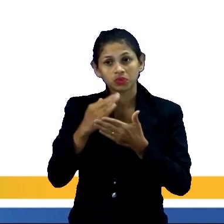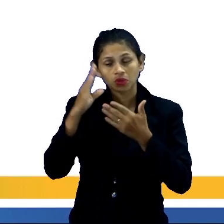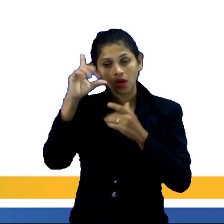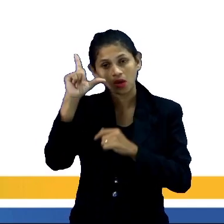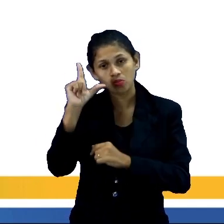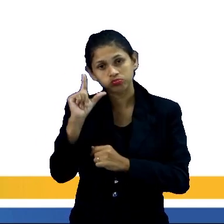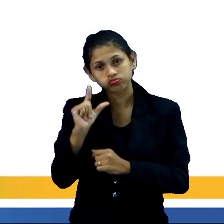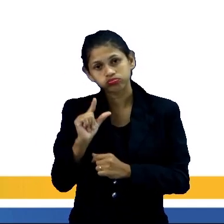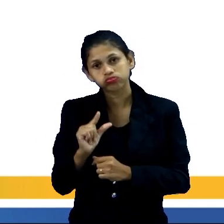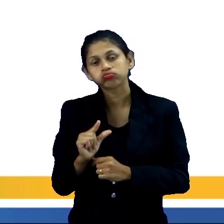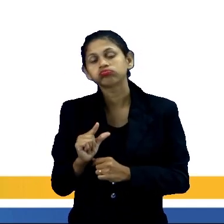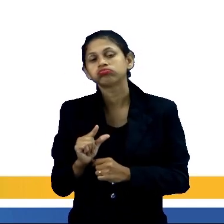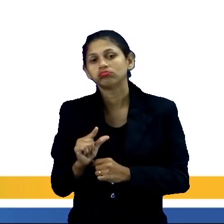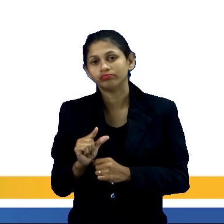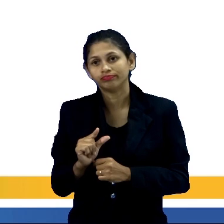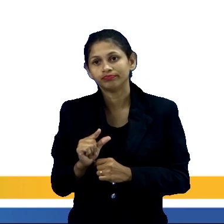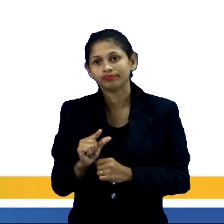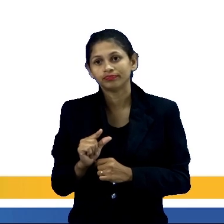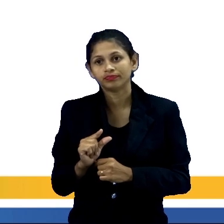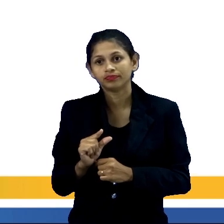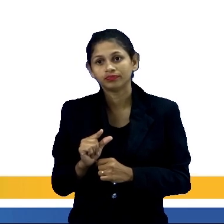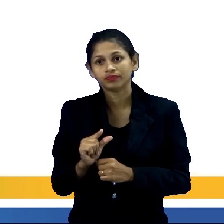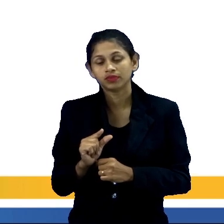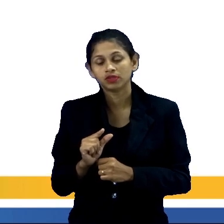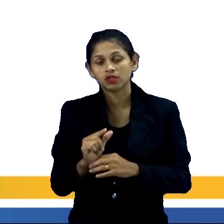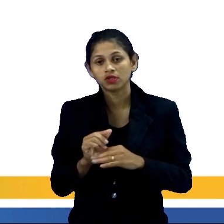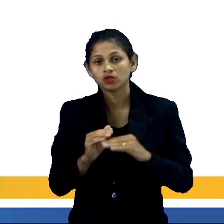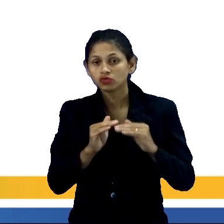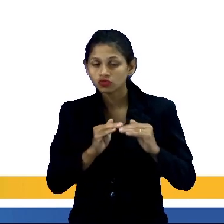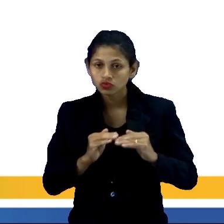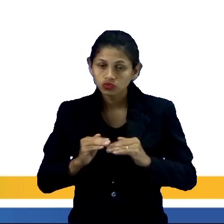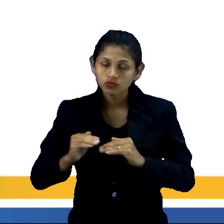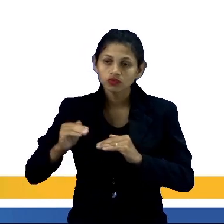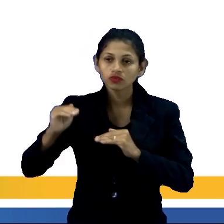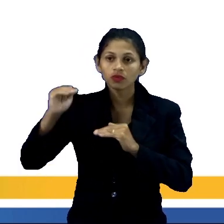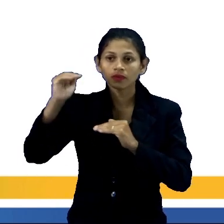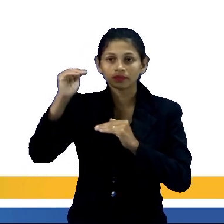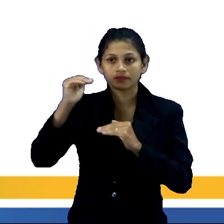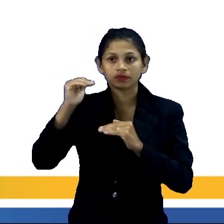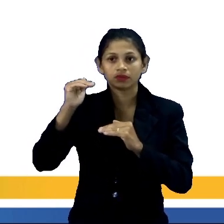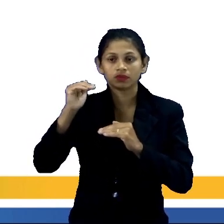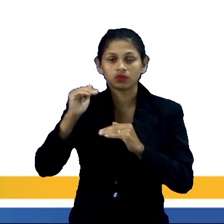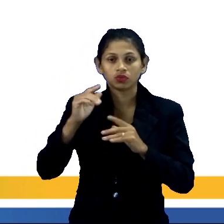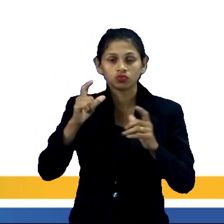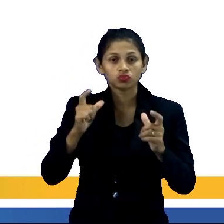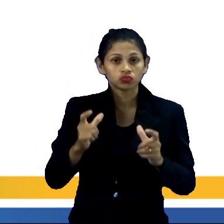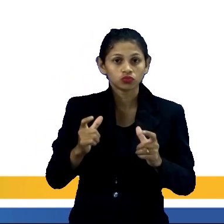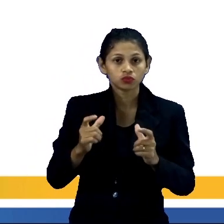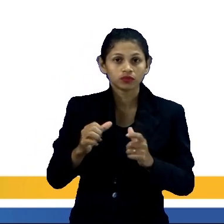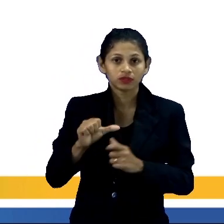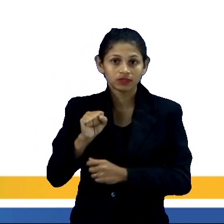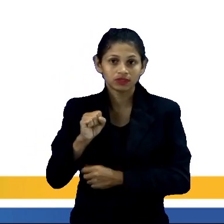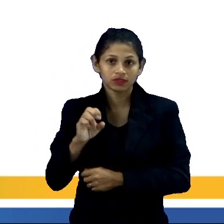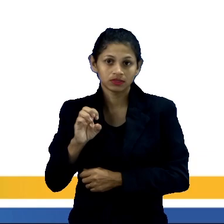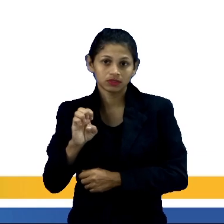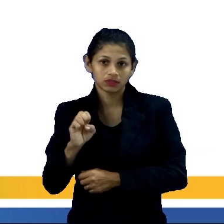decrescer e despontar o setor de serviços, né, tendência que segue no século XXI.